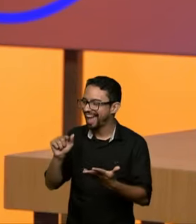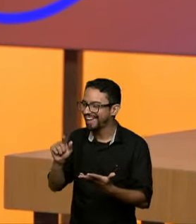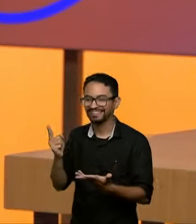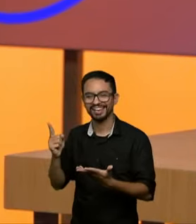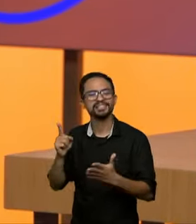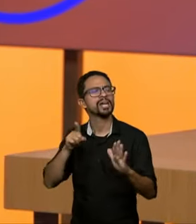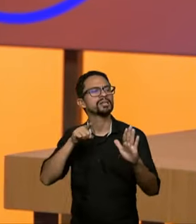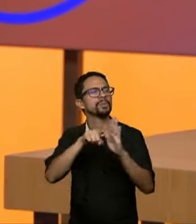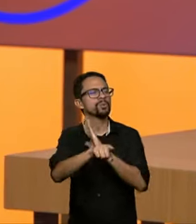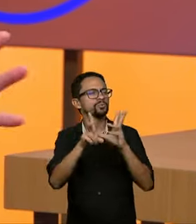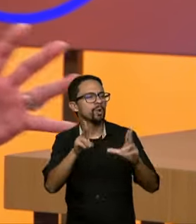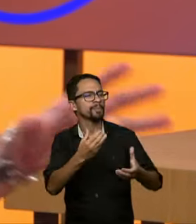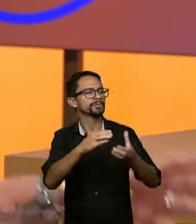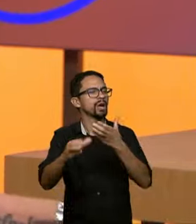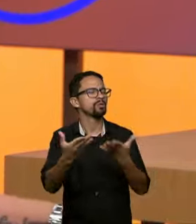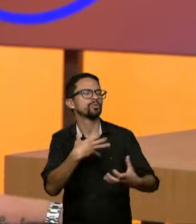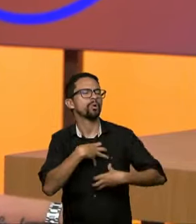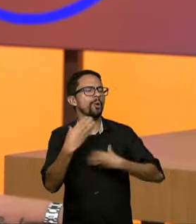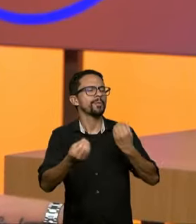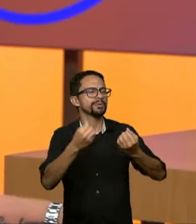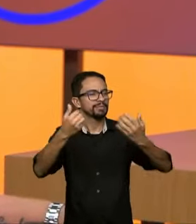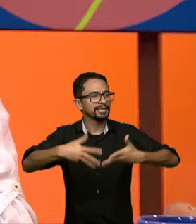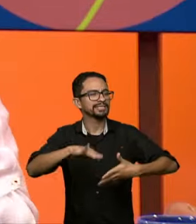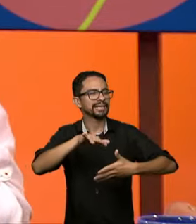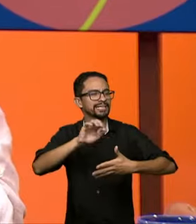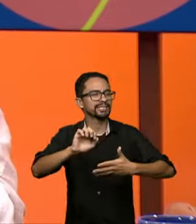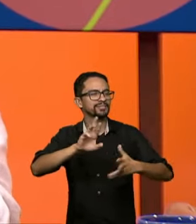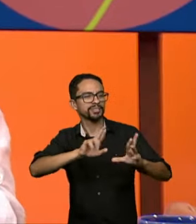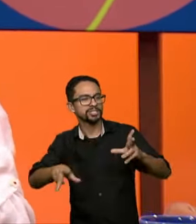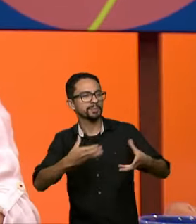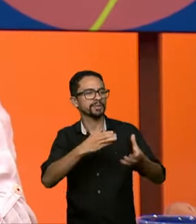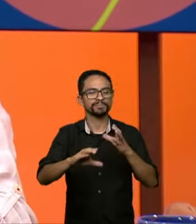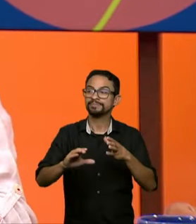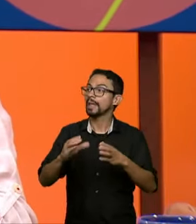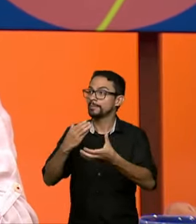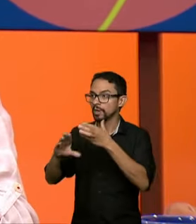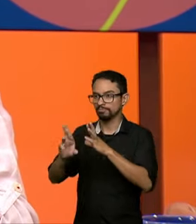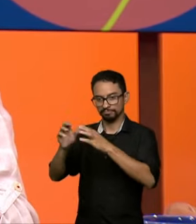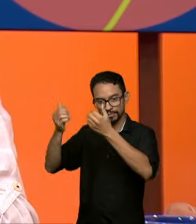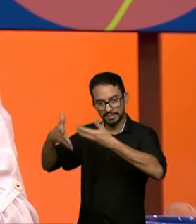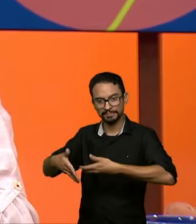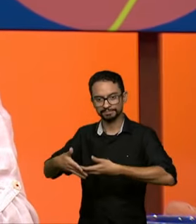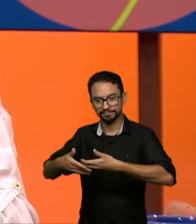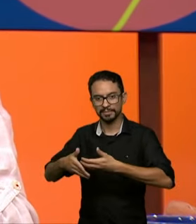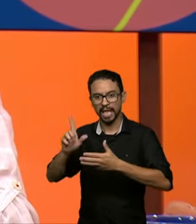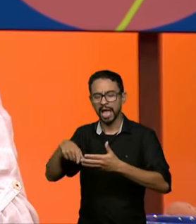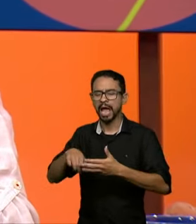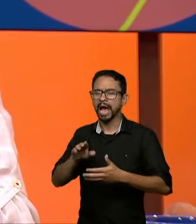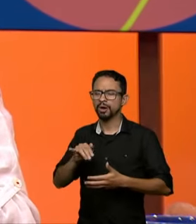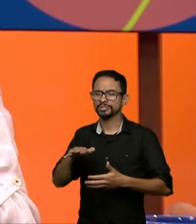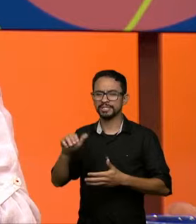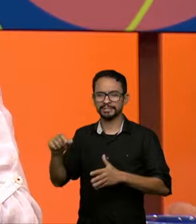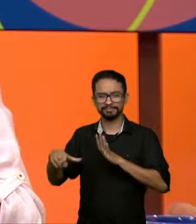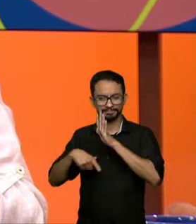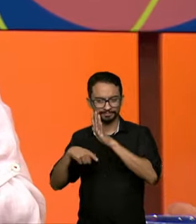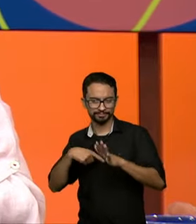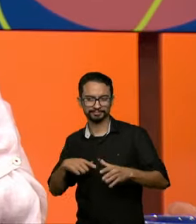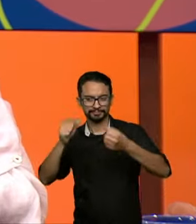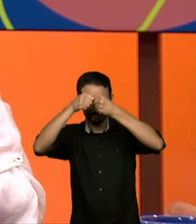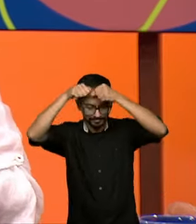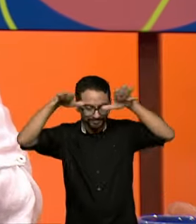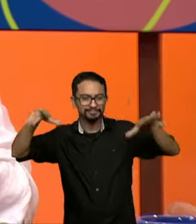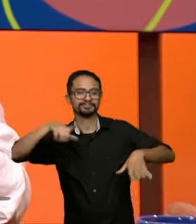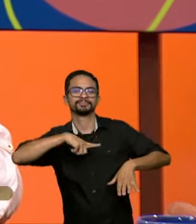é a mesma coisa do musical? Como é que é? No musical, o musical conta a história de uma autista que canta ópera, né? E